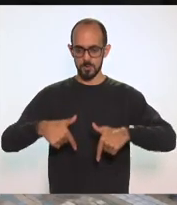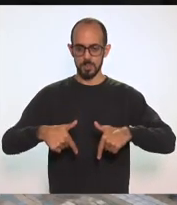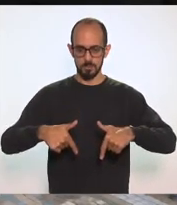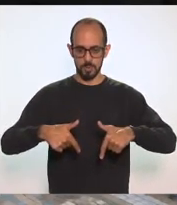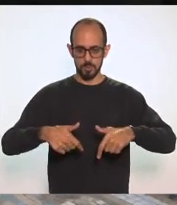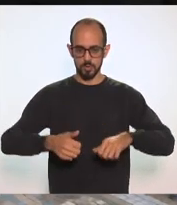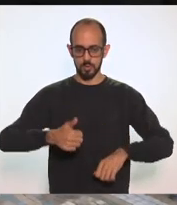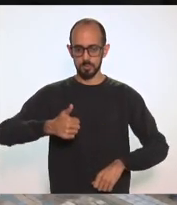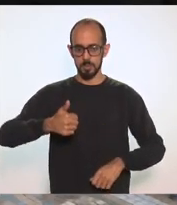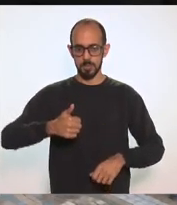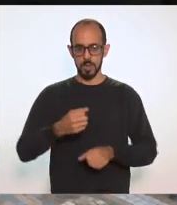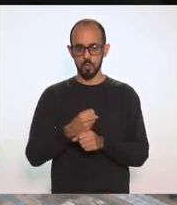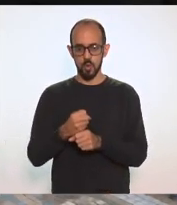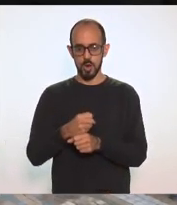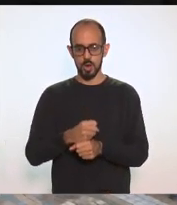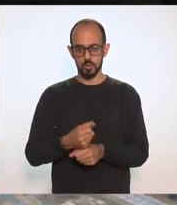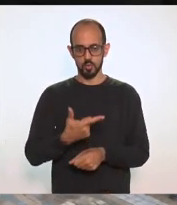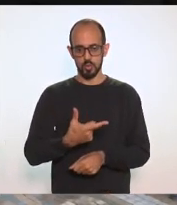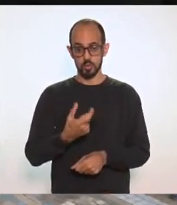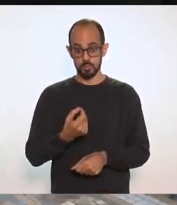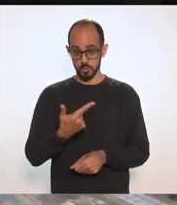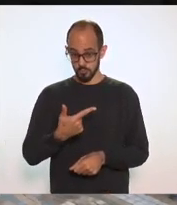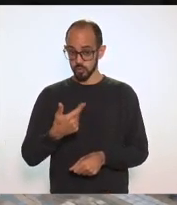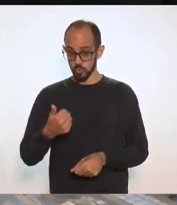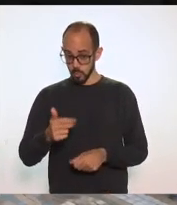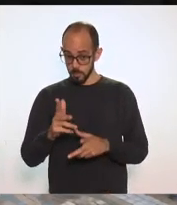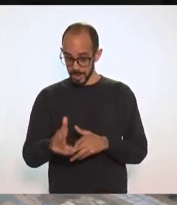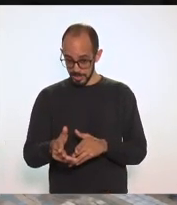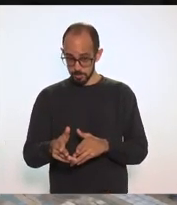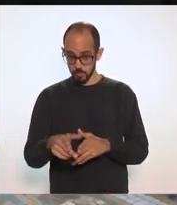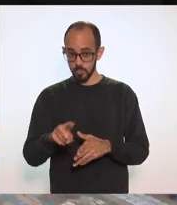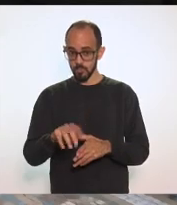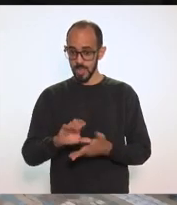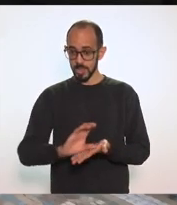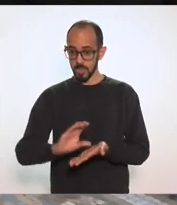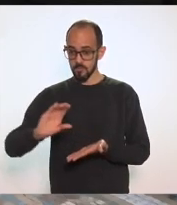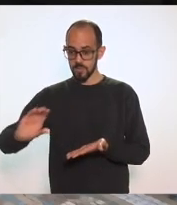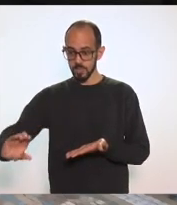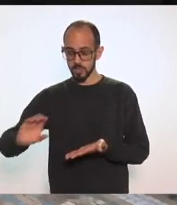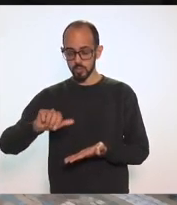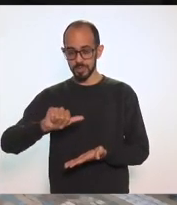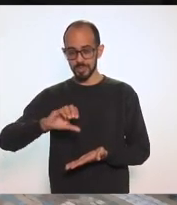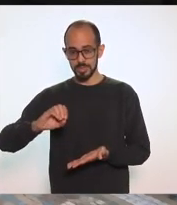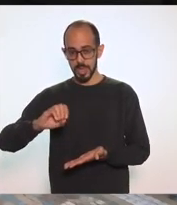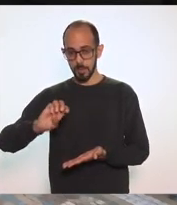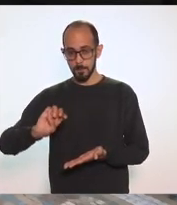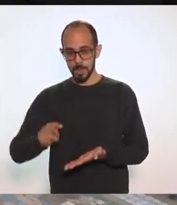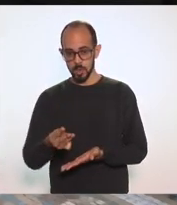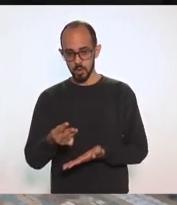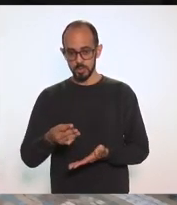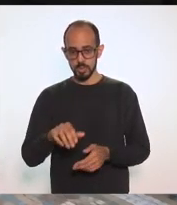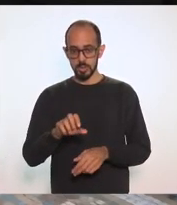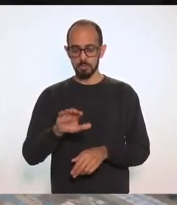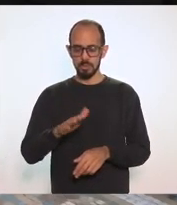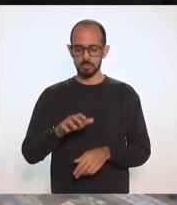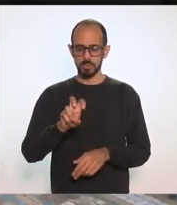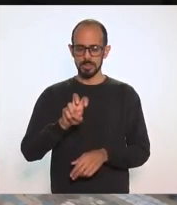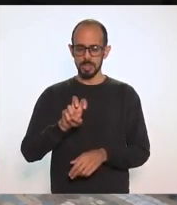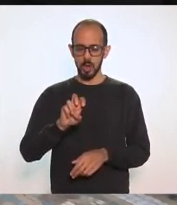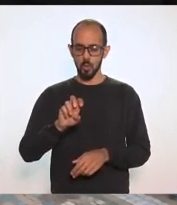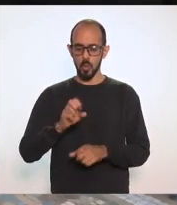ainda em 2021, estará investindo mais de 100 milhões e no prazo de 5 anos estará